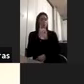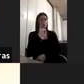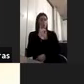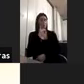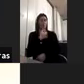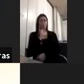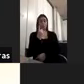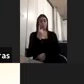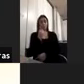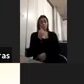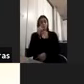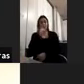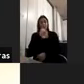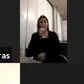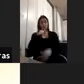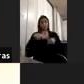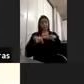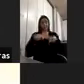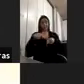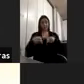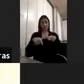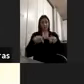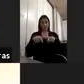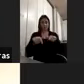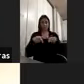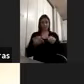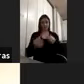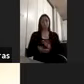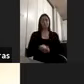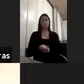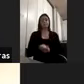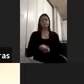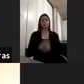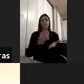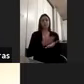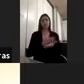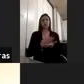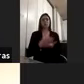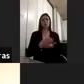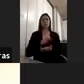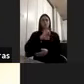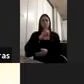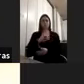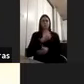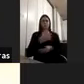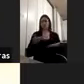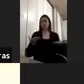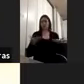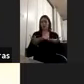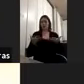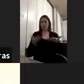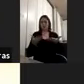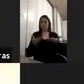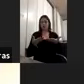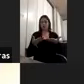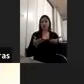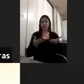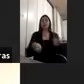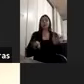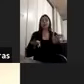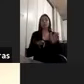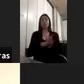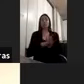lá, que ela entrou trabalhar na empresa, acho que por meados de janeiro desse ano, entrou com aquele piso reduzido, porque a